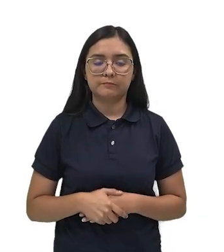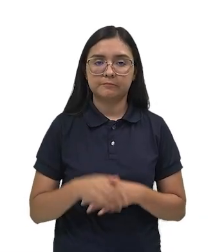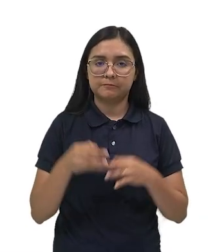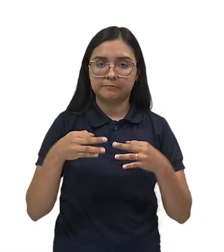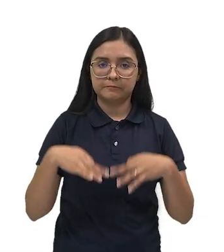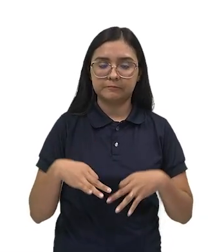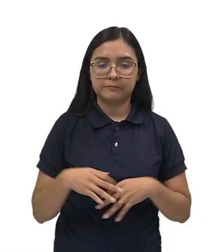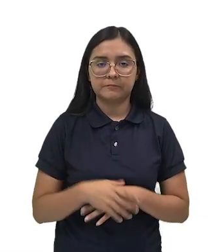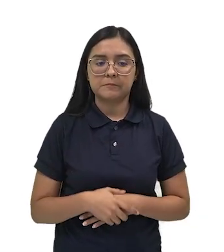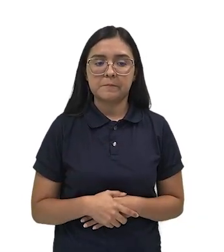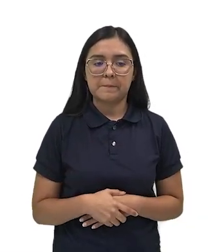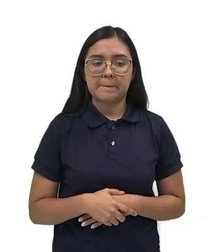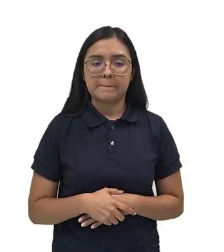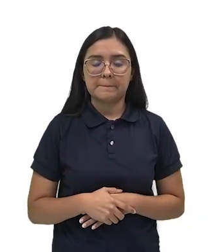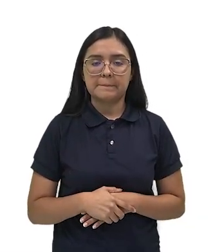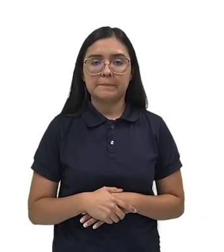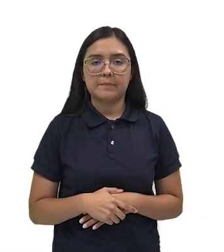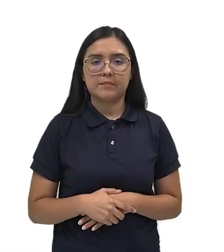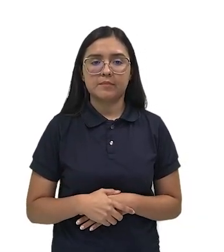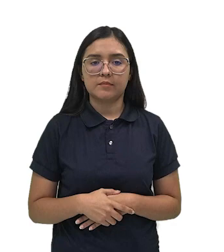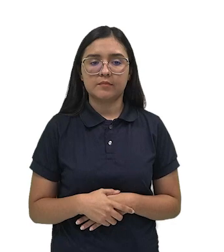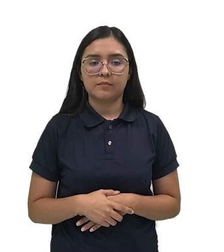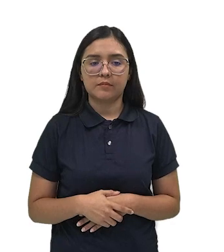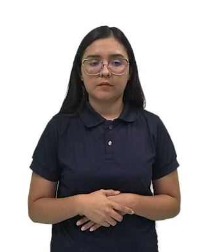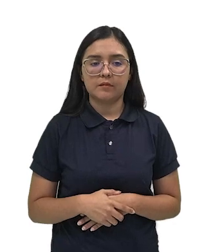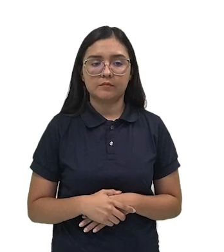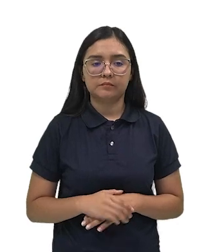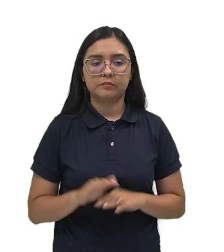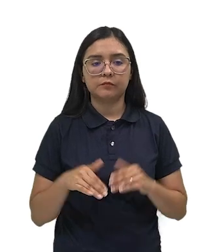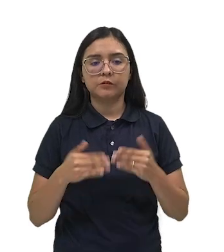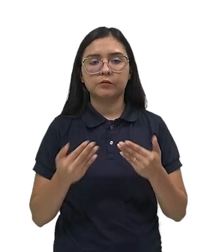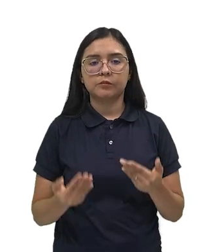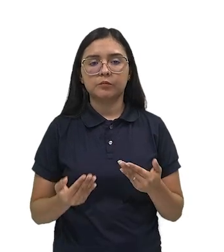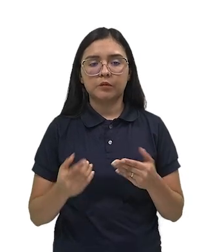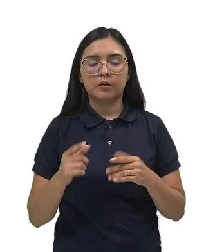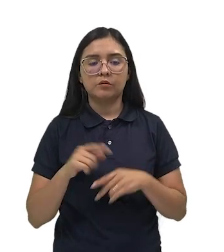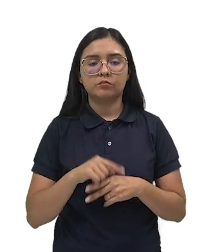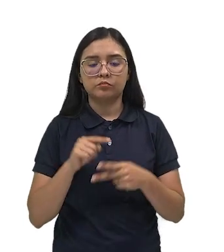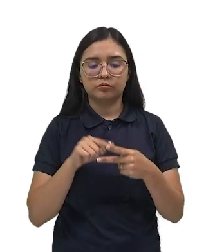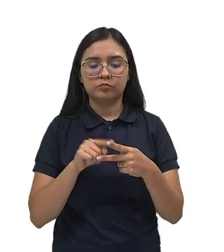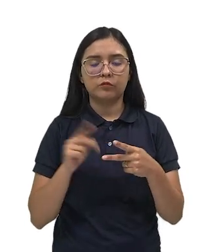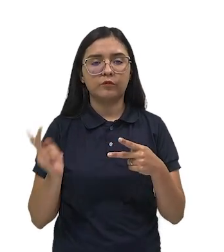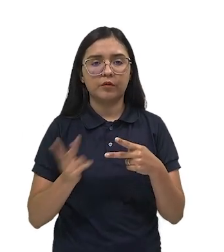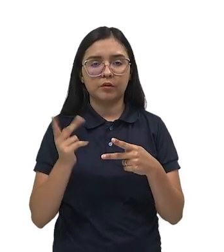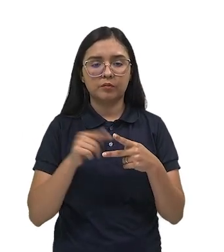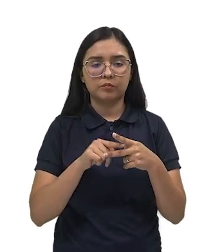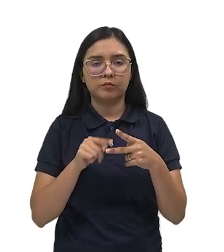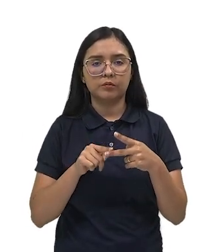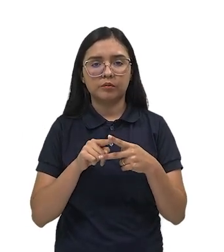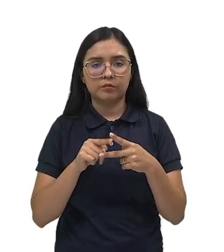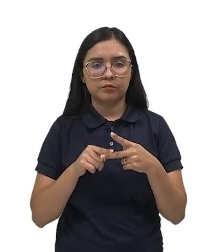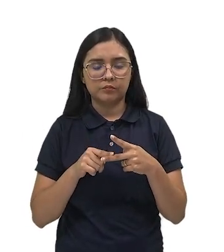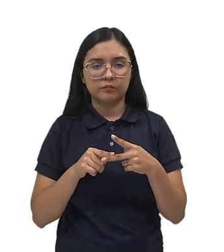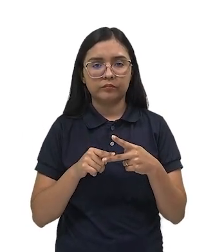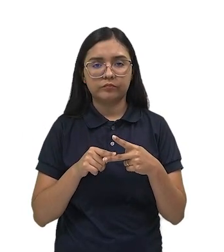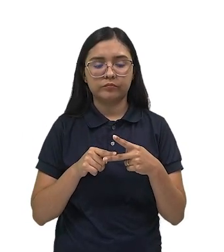Ok? A pergunta é: qual é a medida do meu